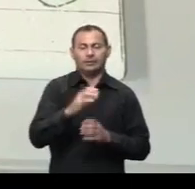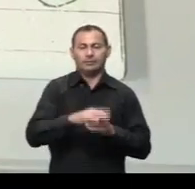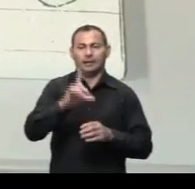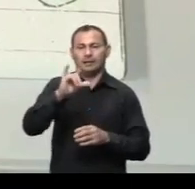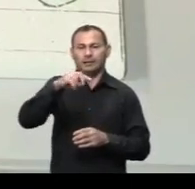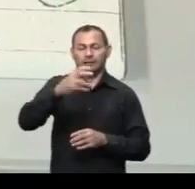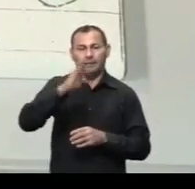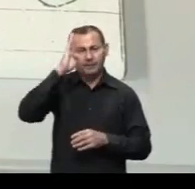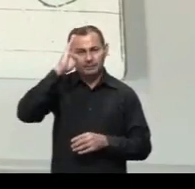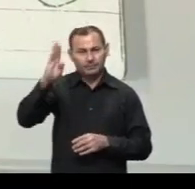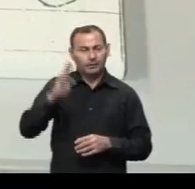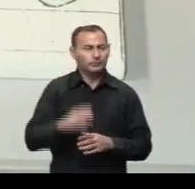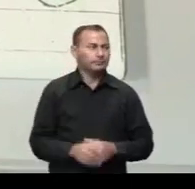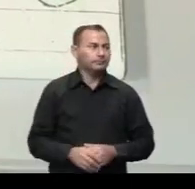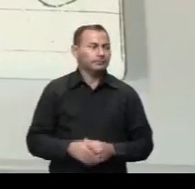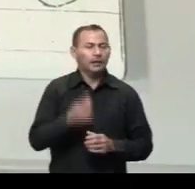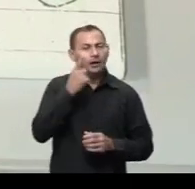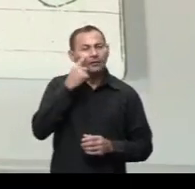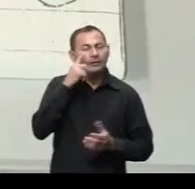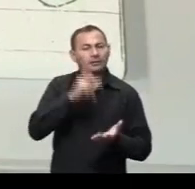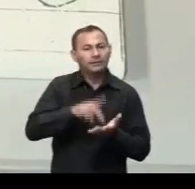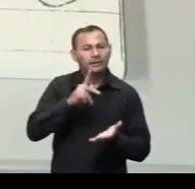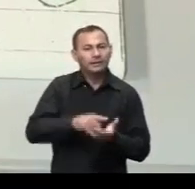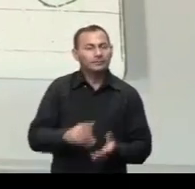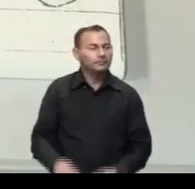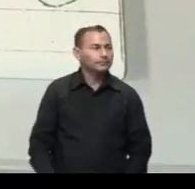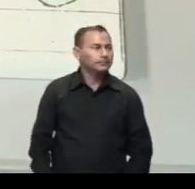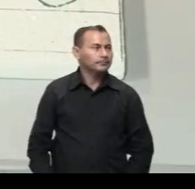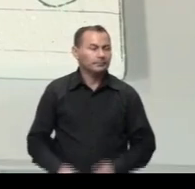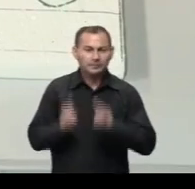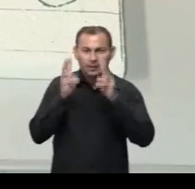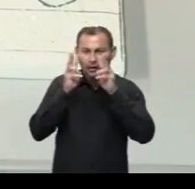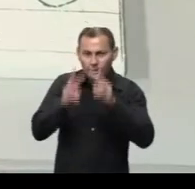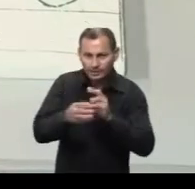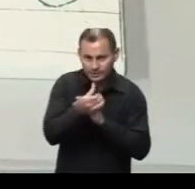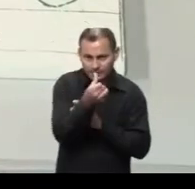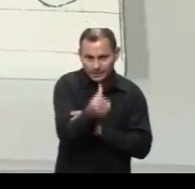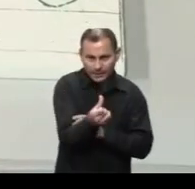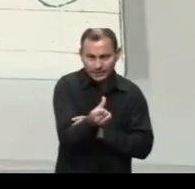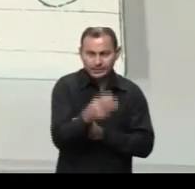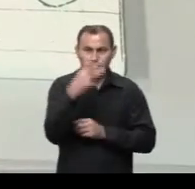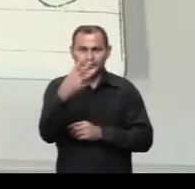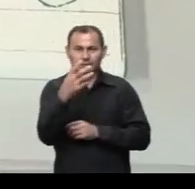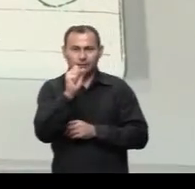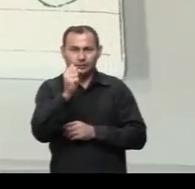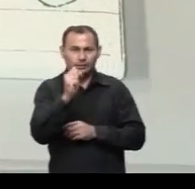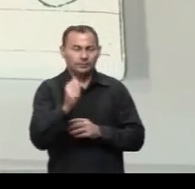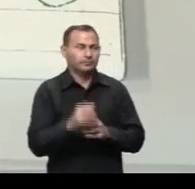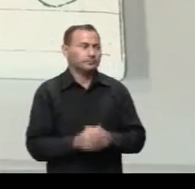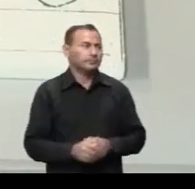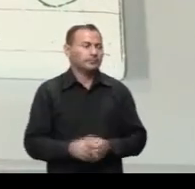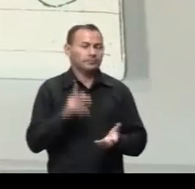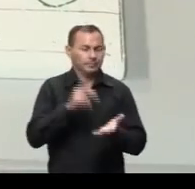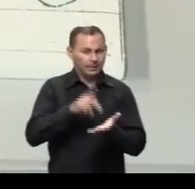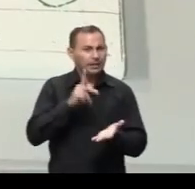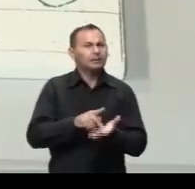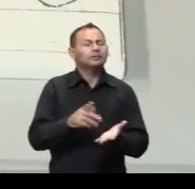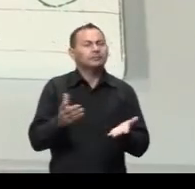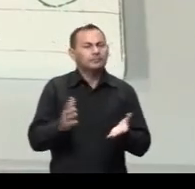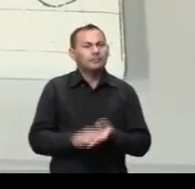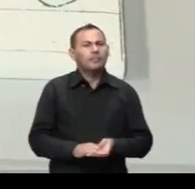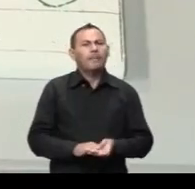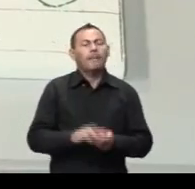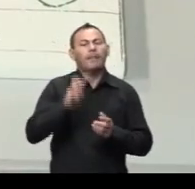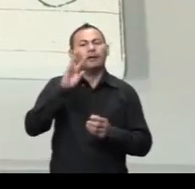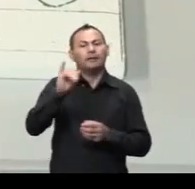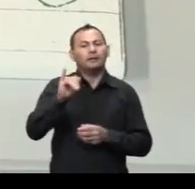minha linha principal. Vamos ver se é verdade? Então, olha lá, 6,38. É verdade.